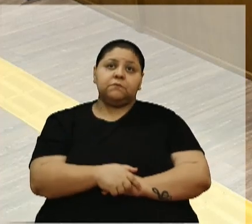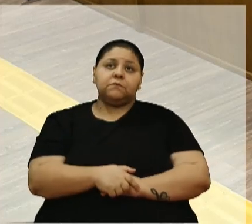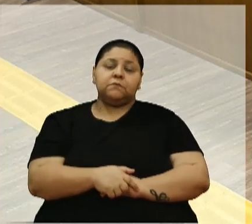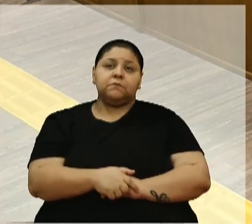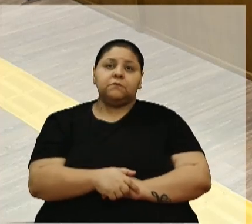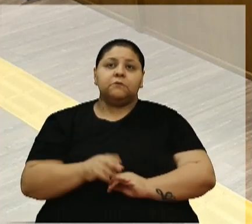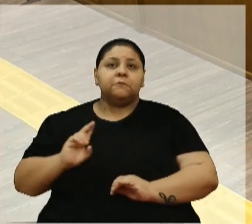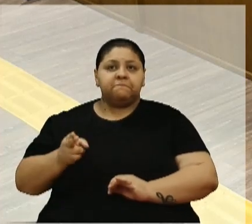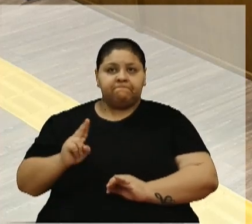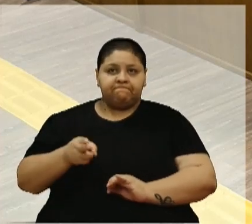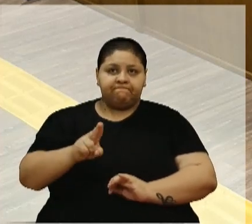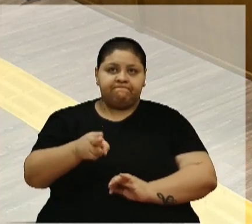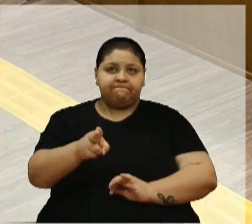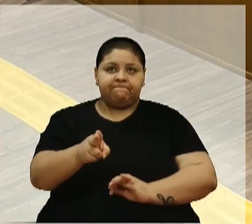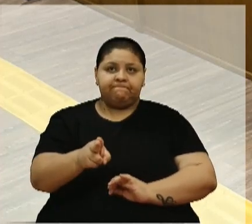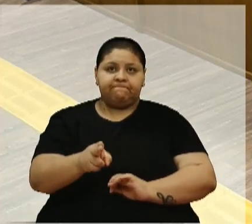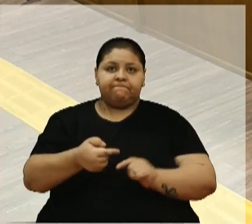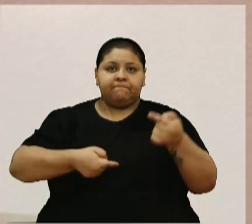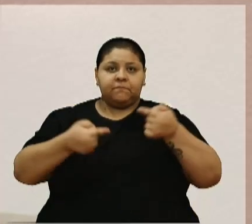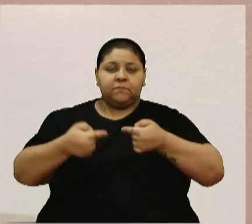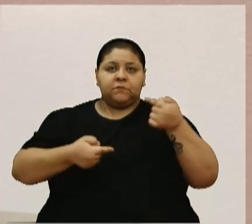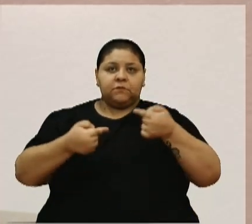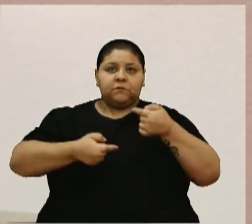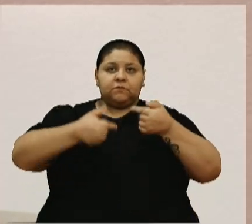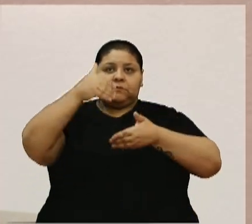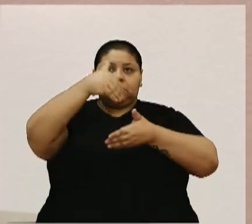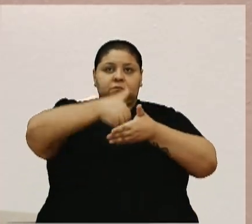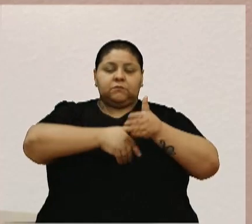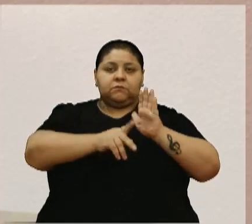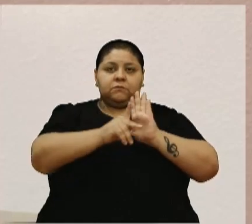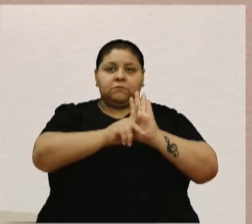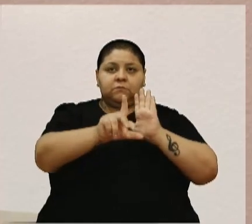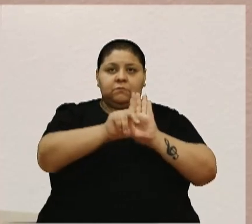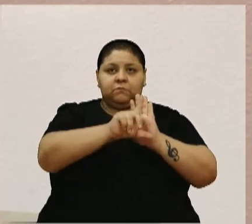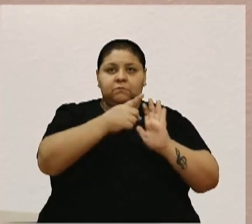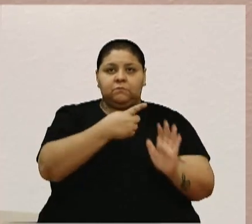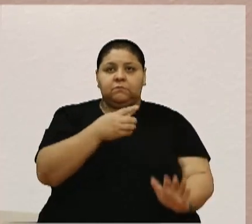Seguimos a sequência, então, em discussão única e votação, projeto de lei número